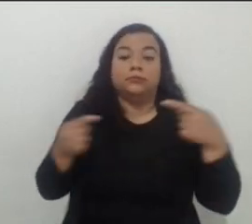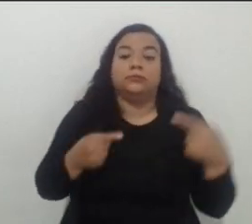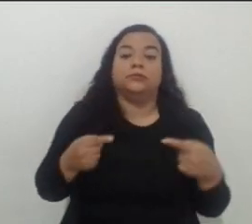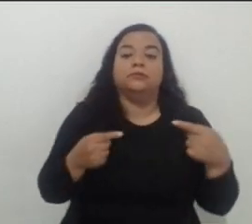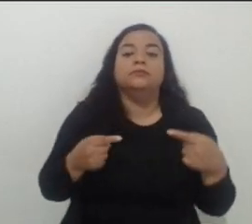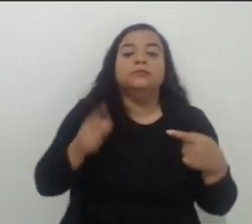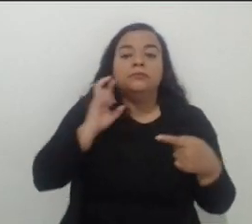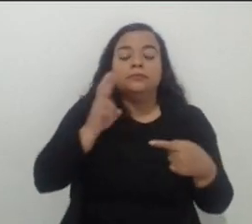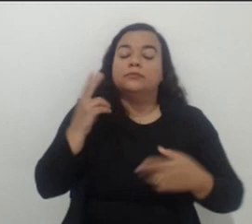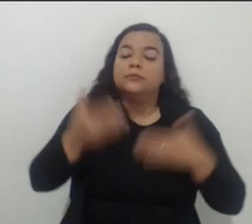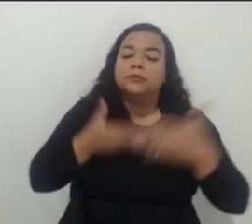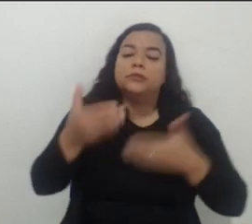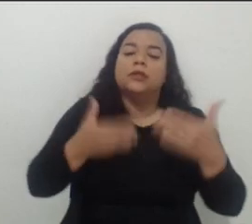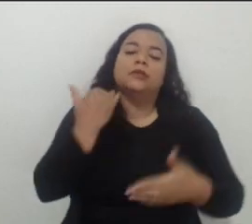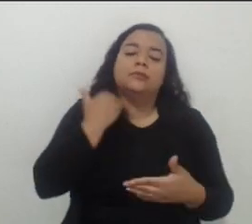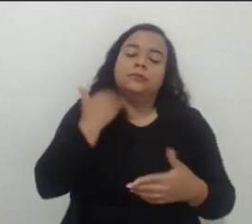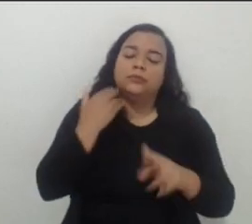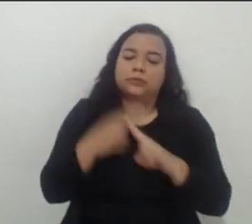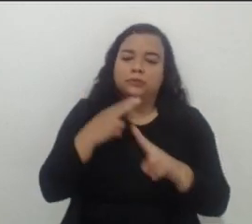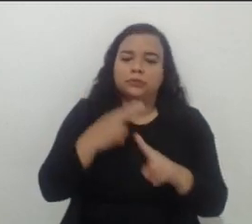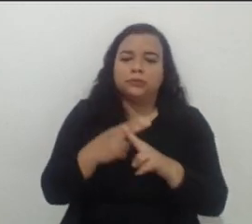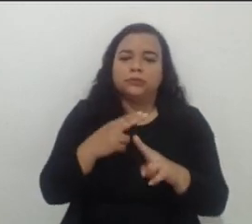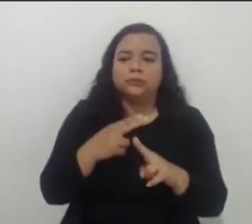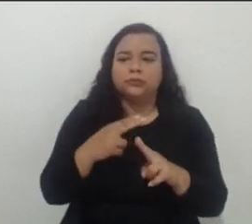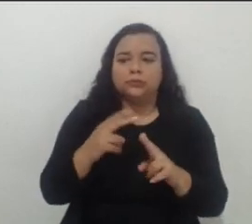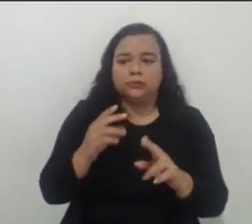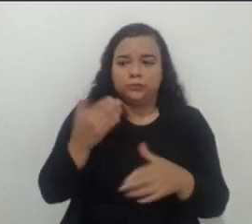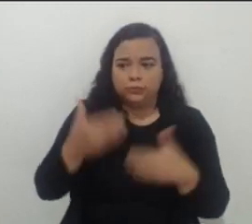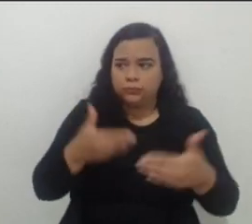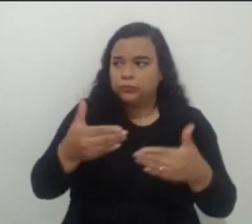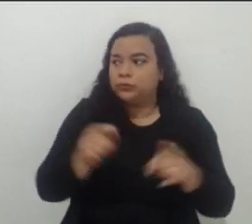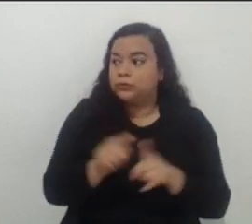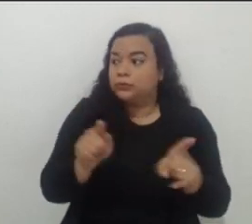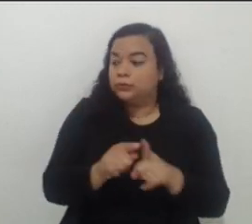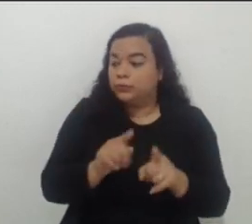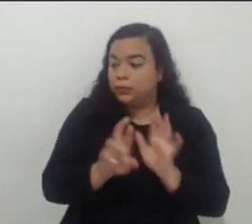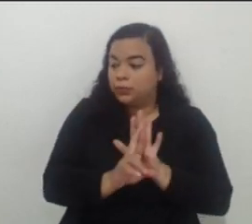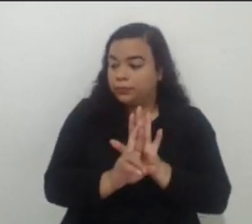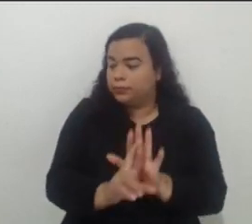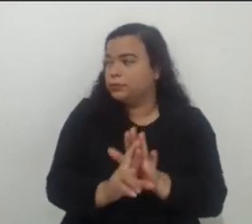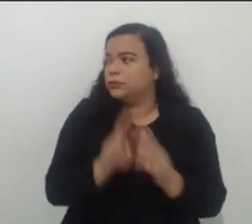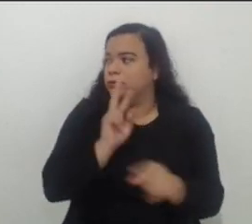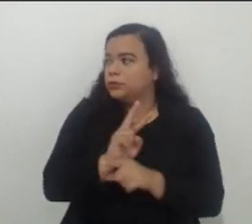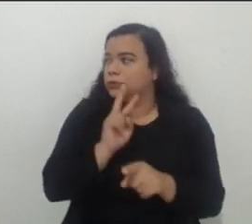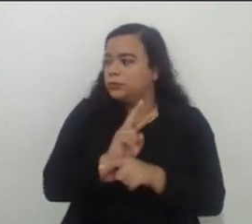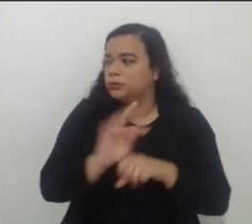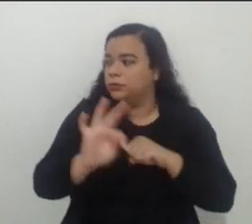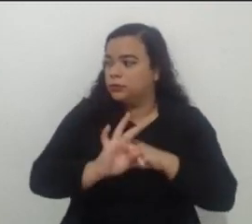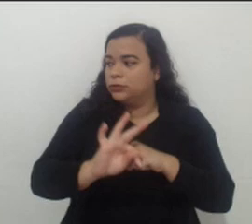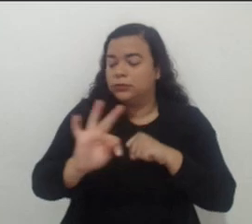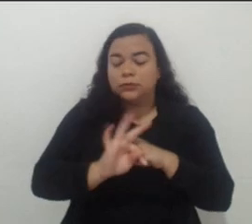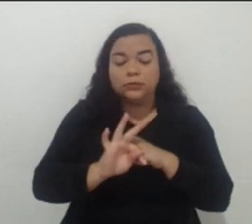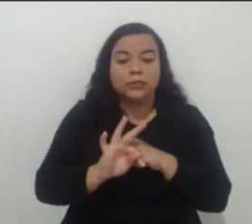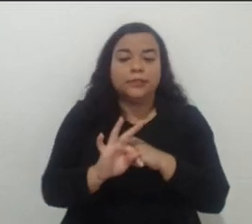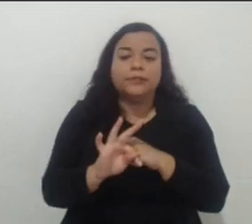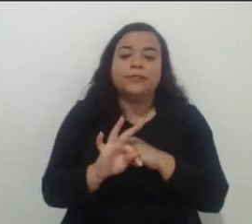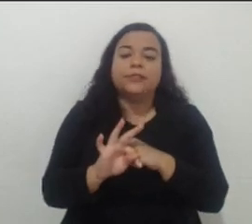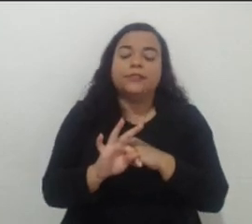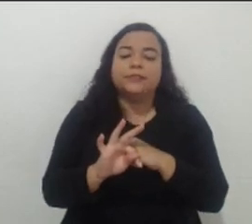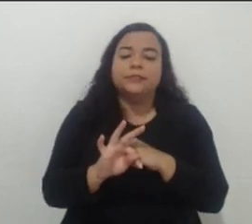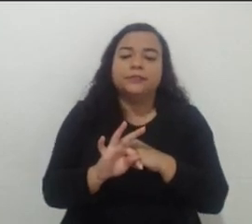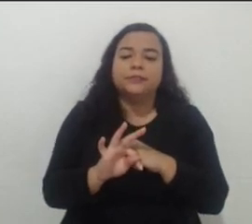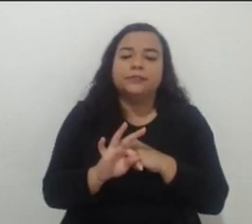Caixa na condição de representante da reserva técnica do seguro habitacional. E como